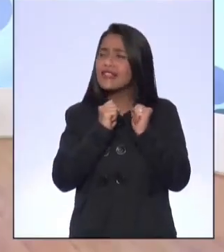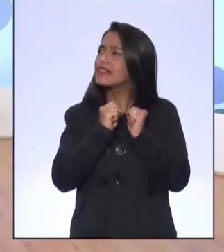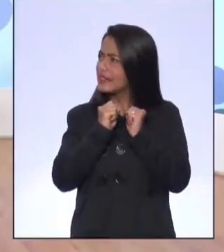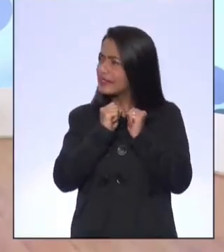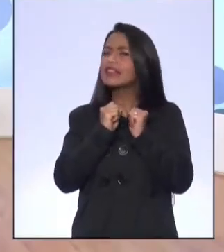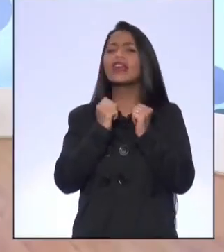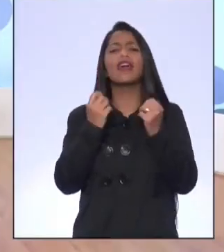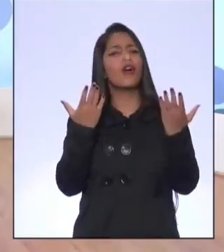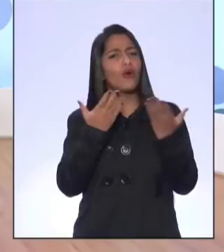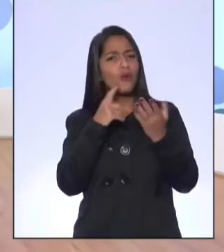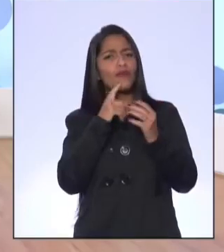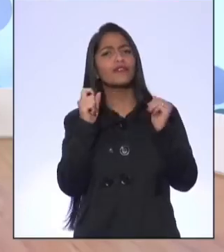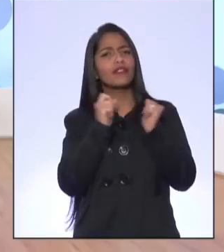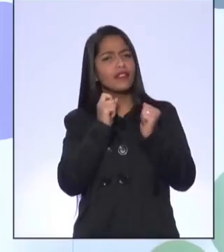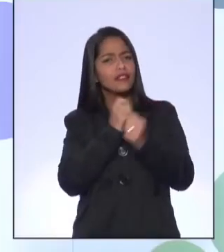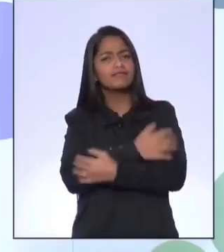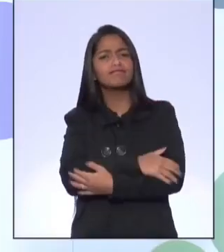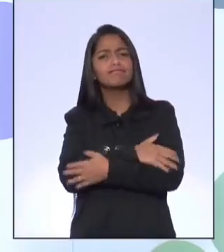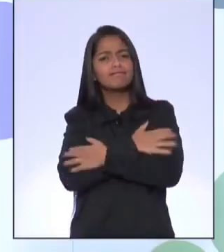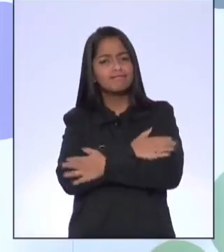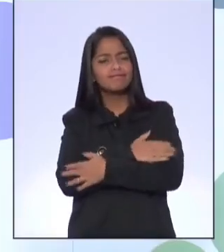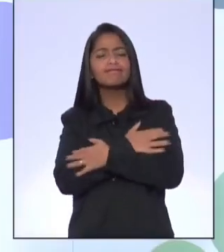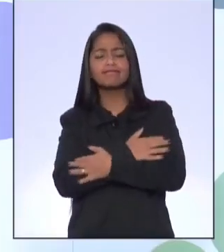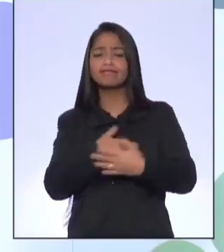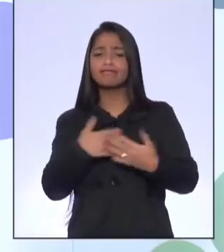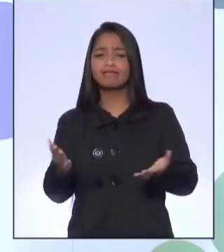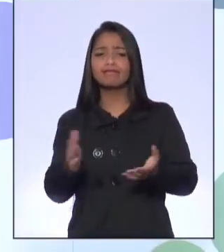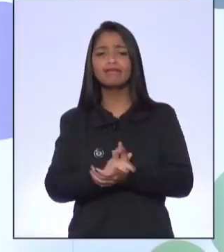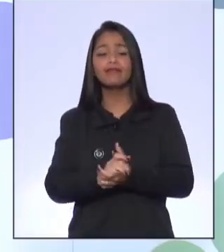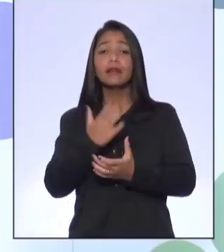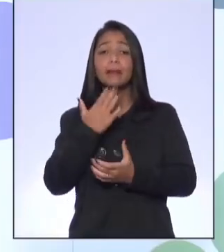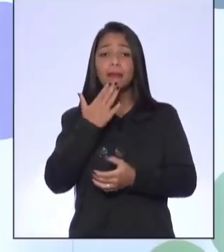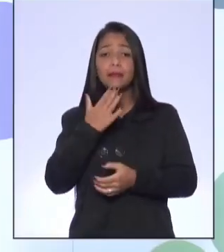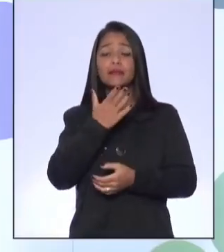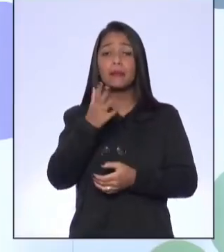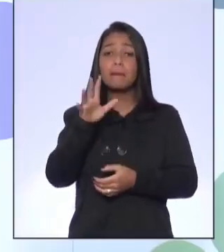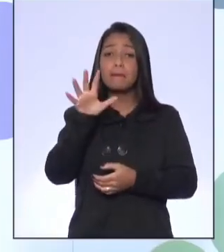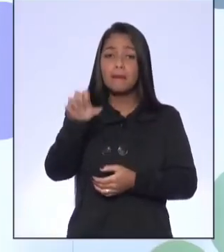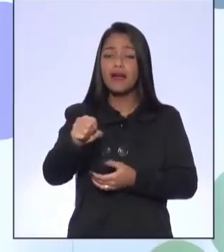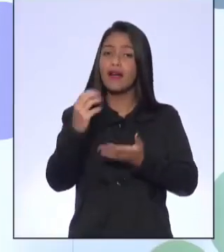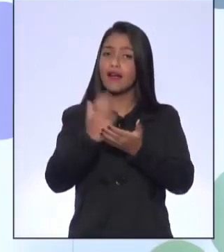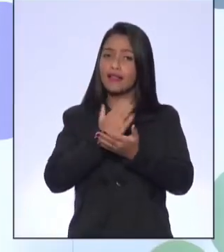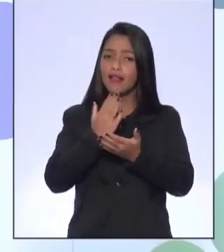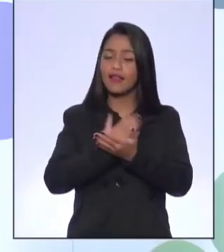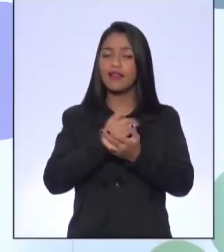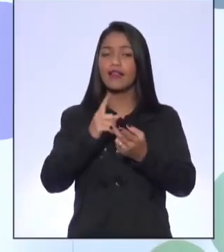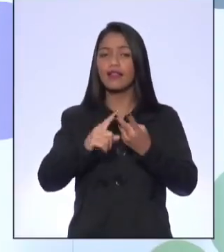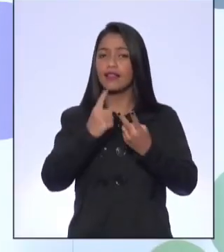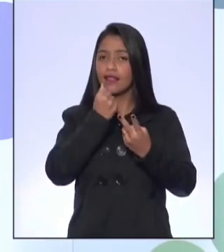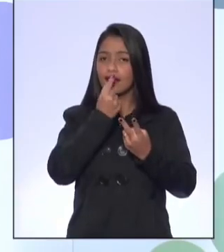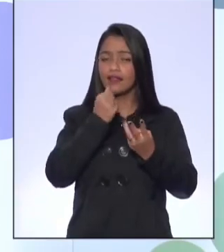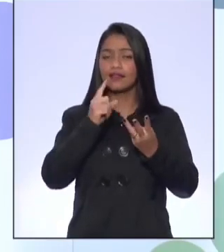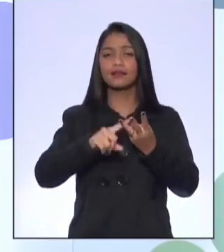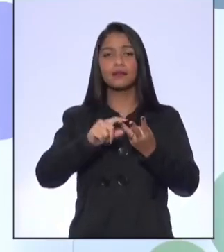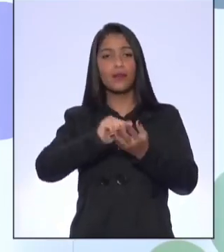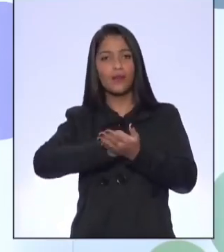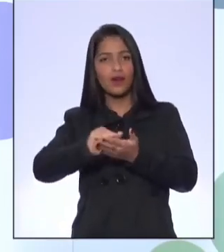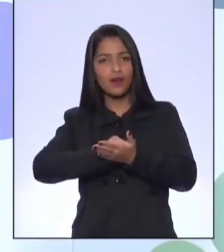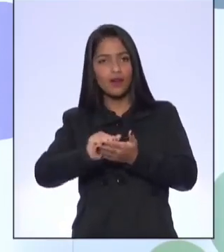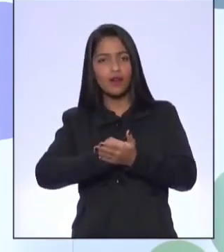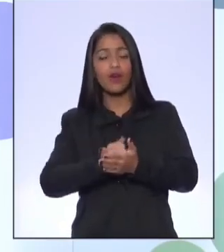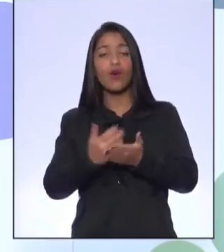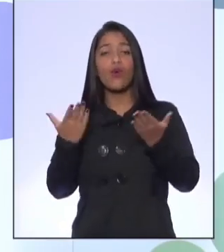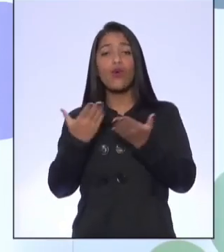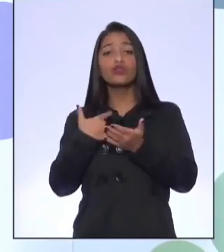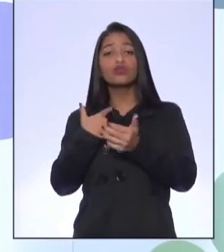um friozinho, né? Sim, queria pedir que vocês já peguem o caderno, lápis, borracha. Eu estarei acompanhando vocês aqui